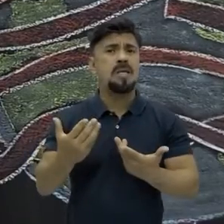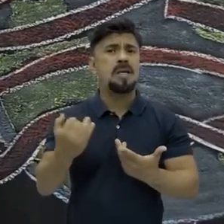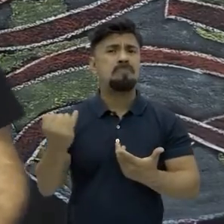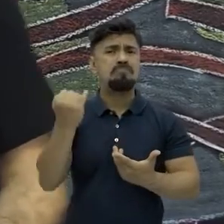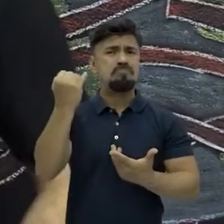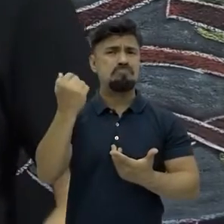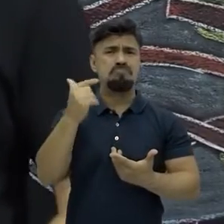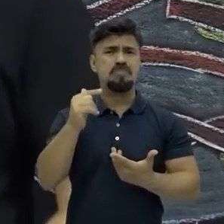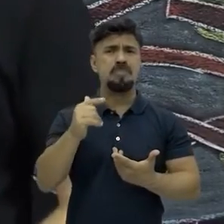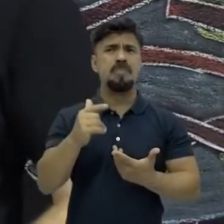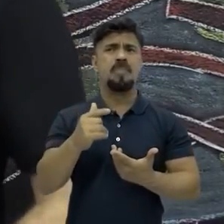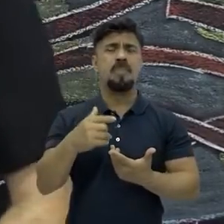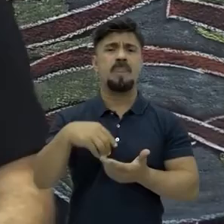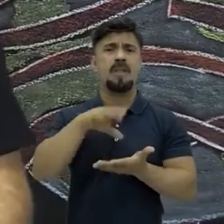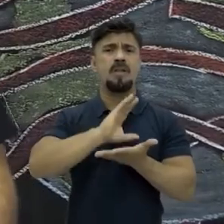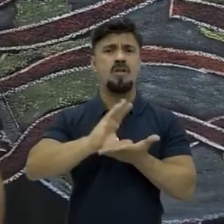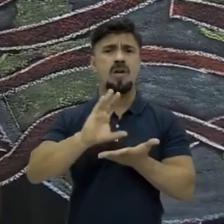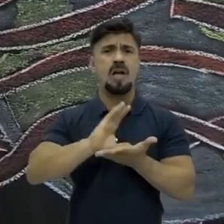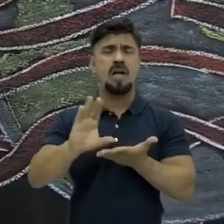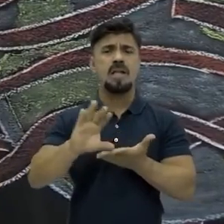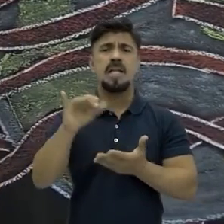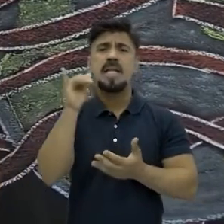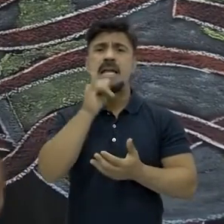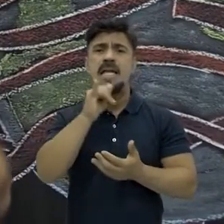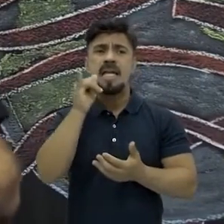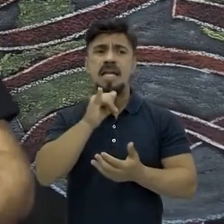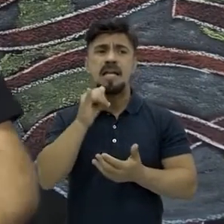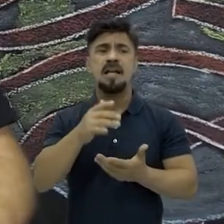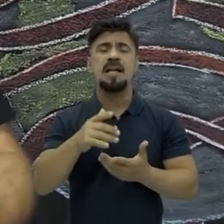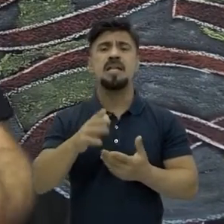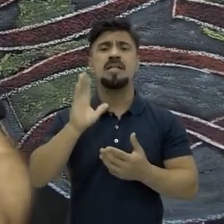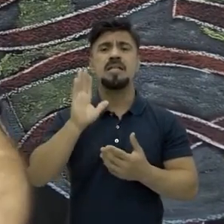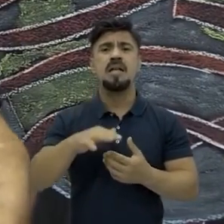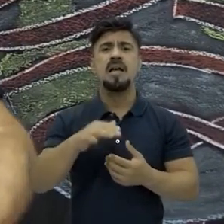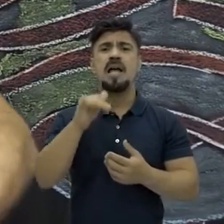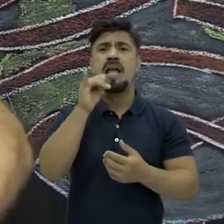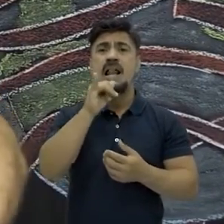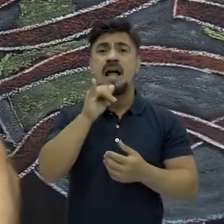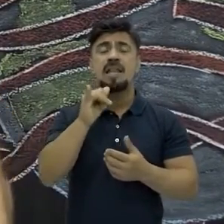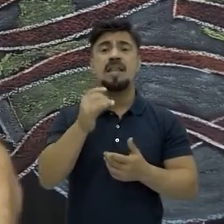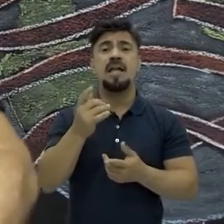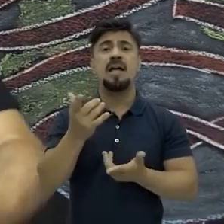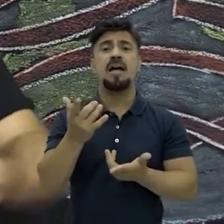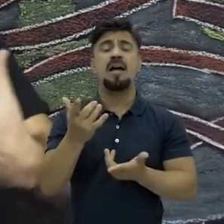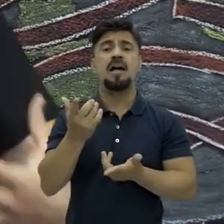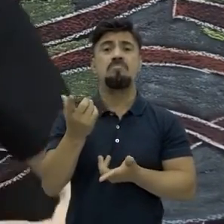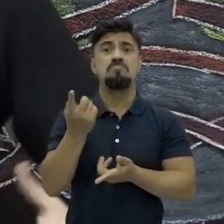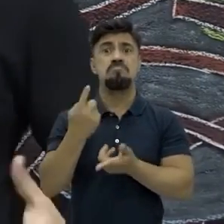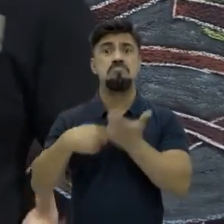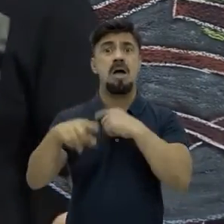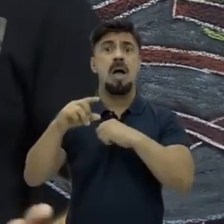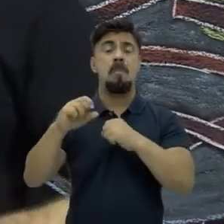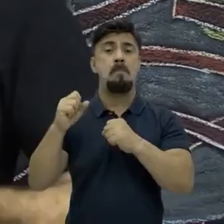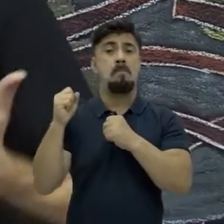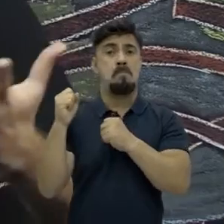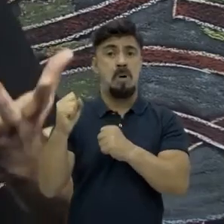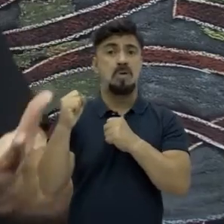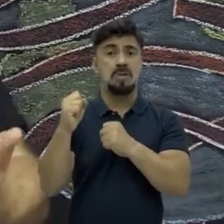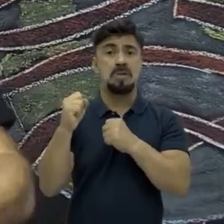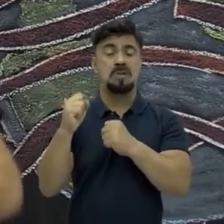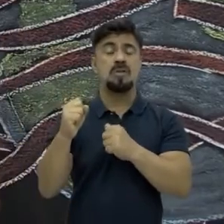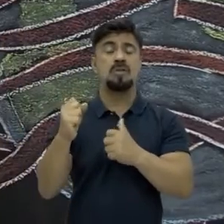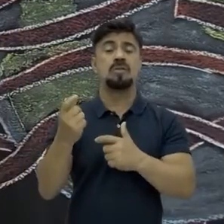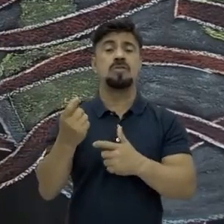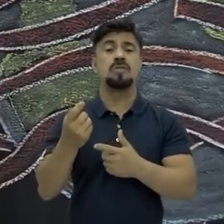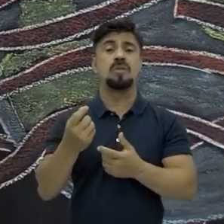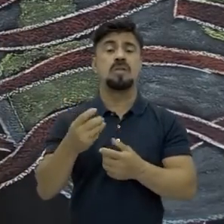vez que todo o capitalismo industrial inglês fez com que a Inglaterra se tornasse um grande país poderoso na questão do